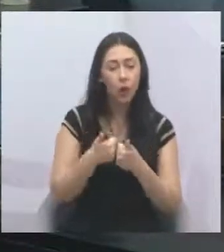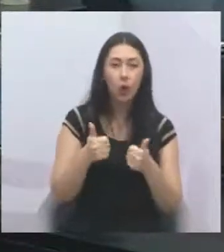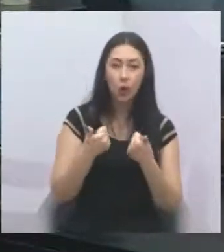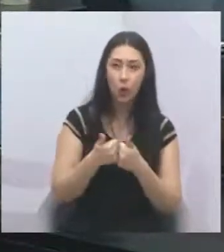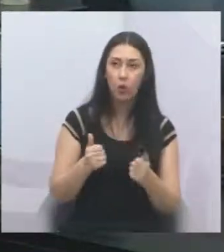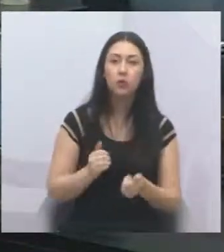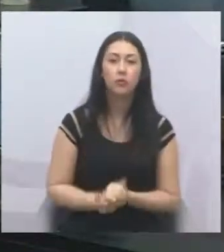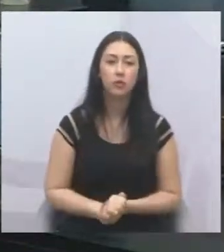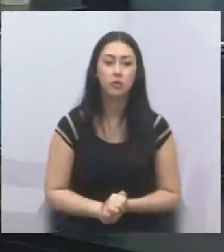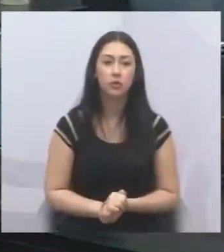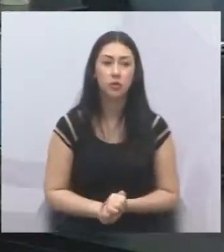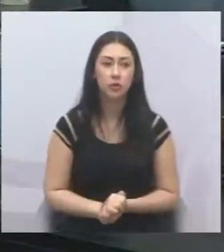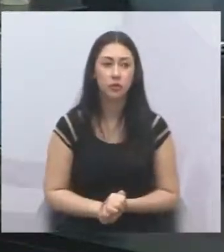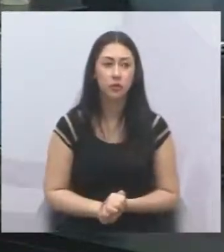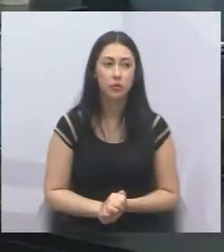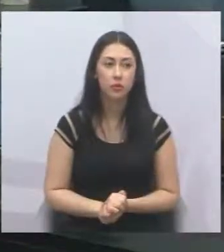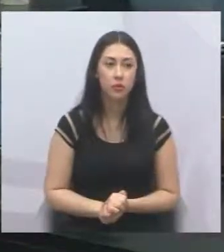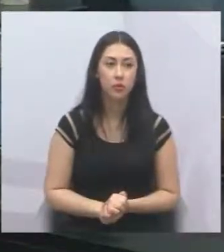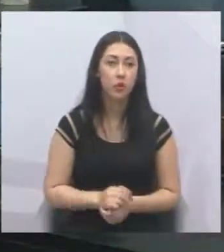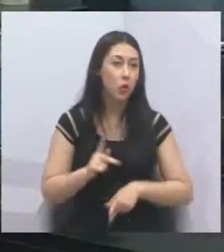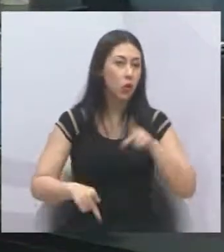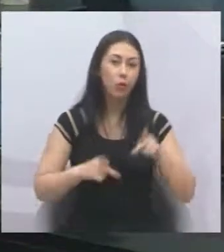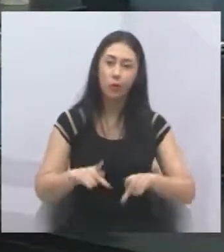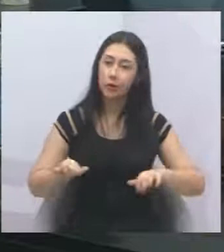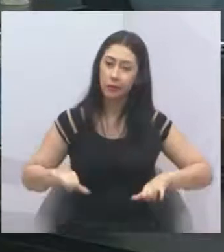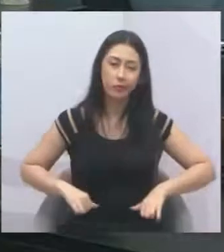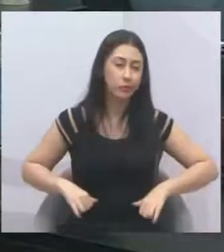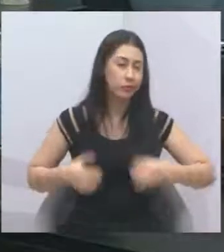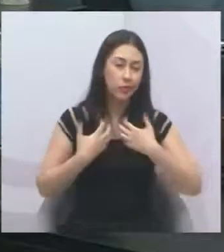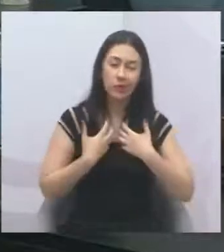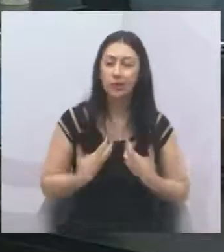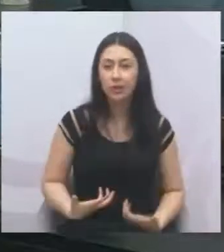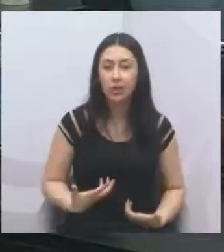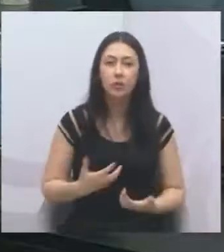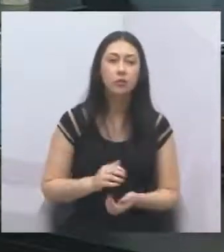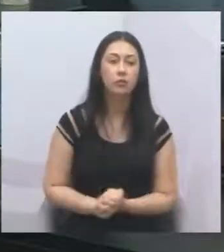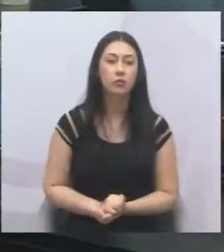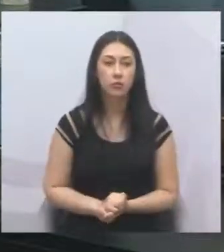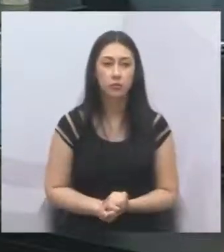na cidade, a população não aguenta mais.